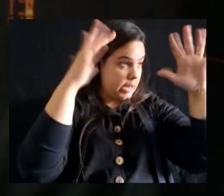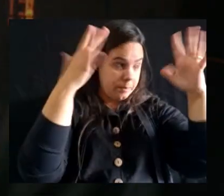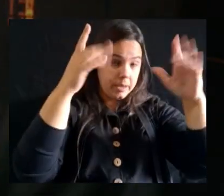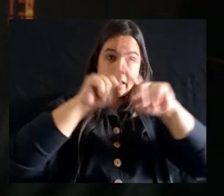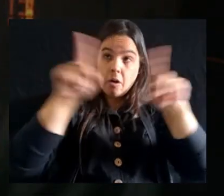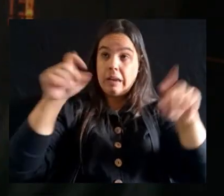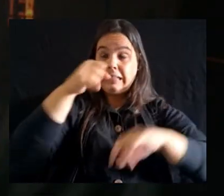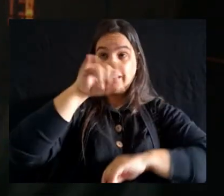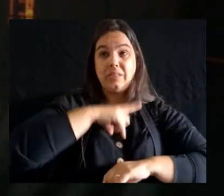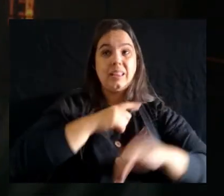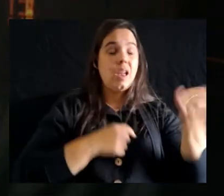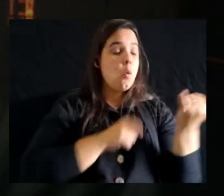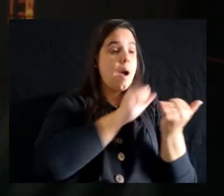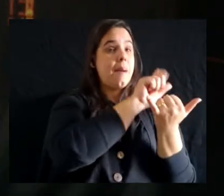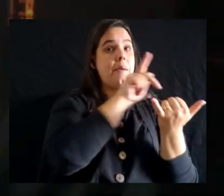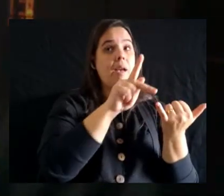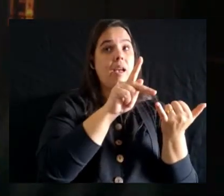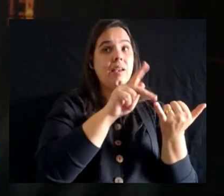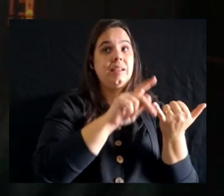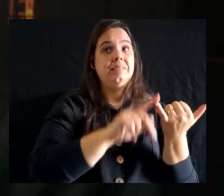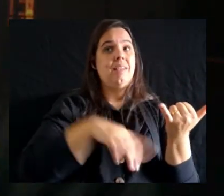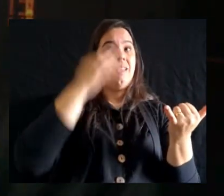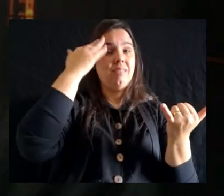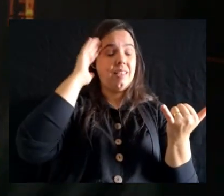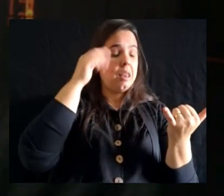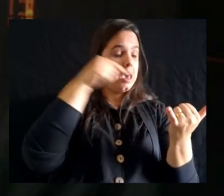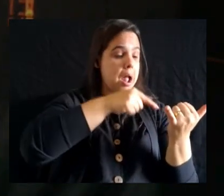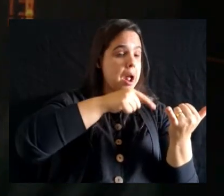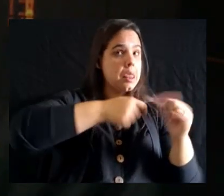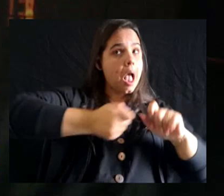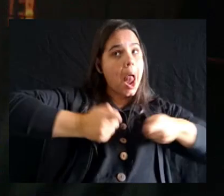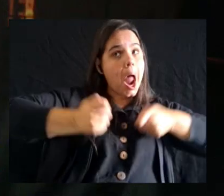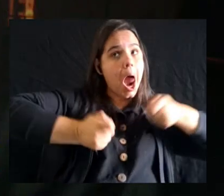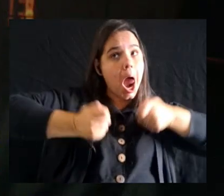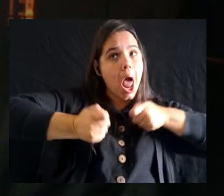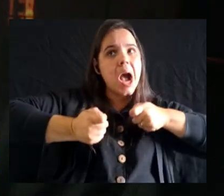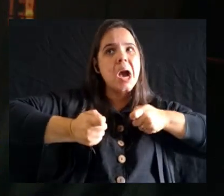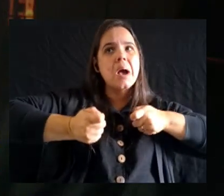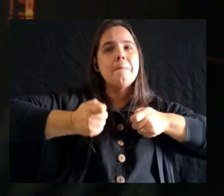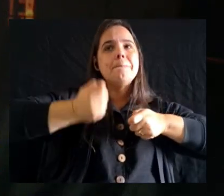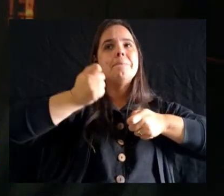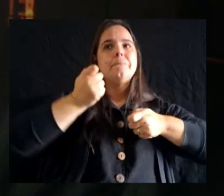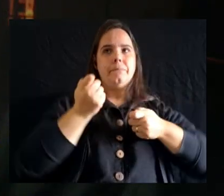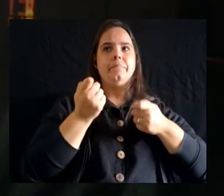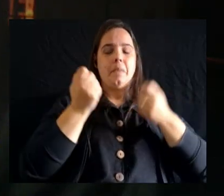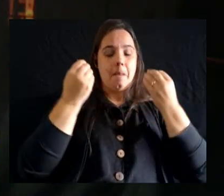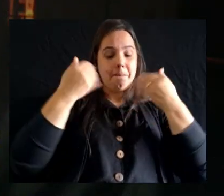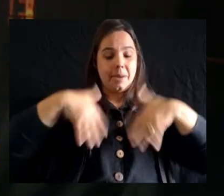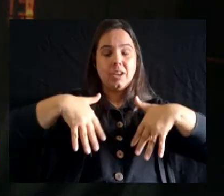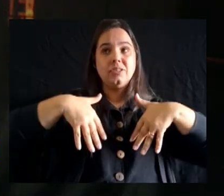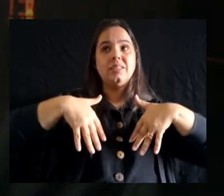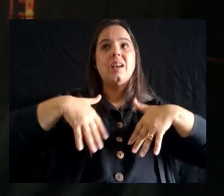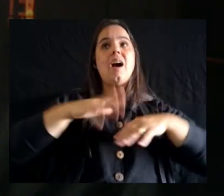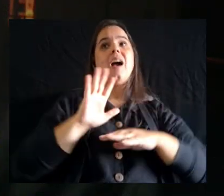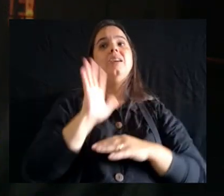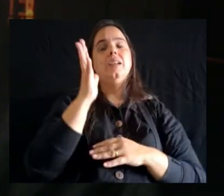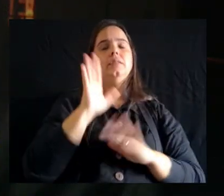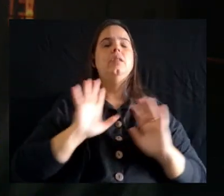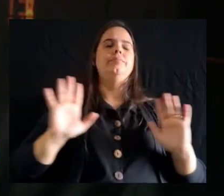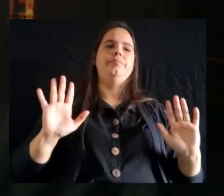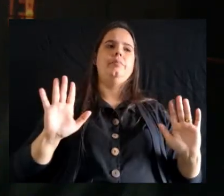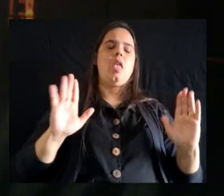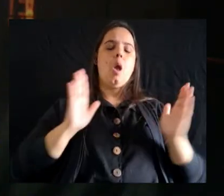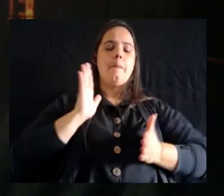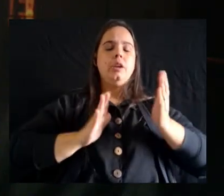você está entendendo que isso está te punindo, que está te prejudicando de alguma forma, de repente é o momento de você parar, vir